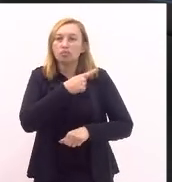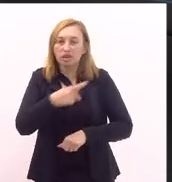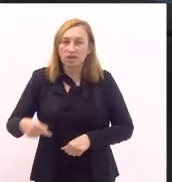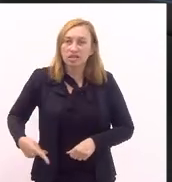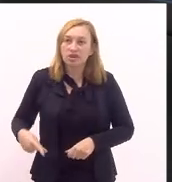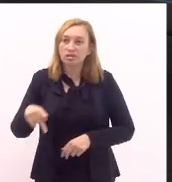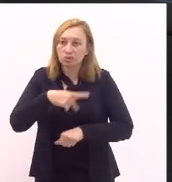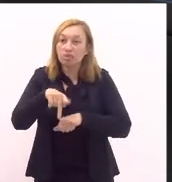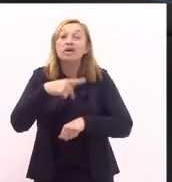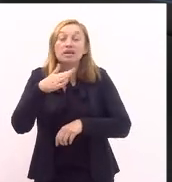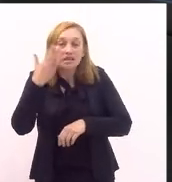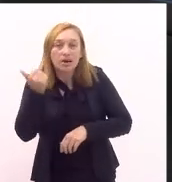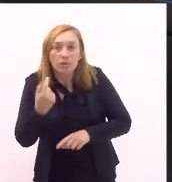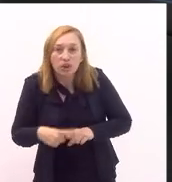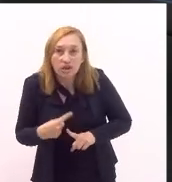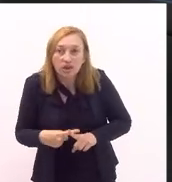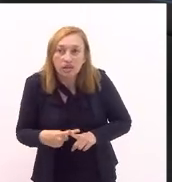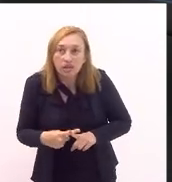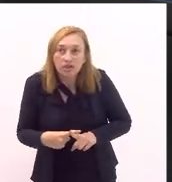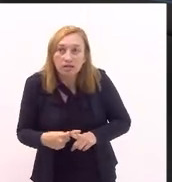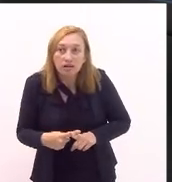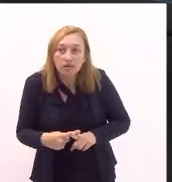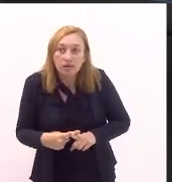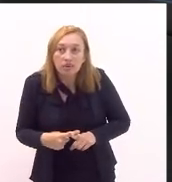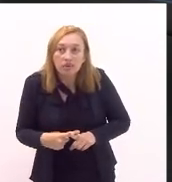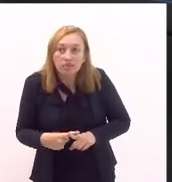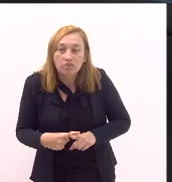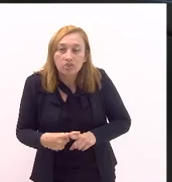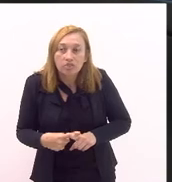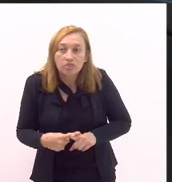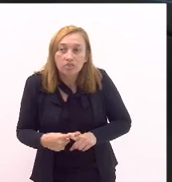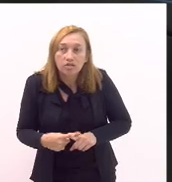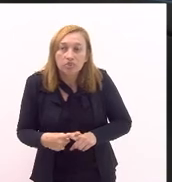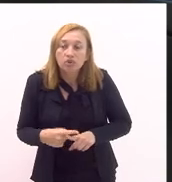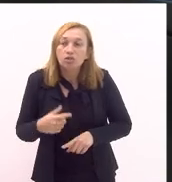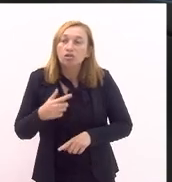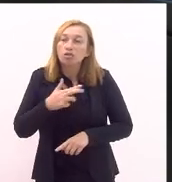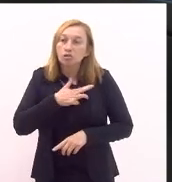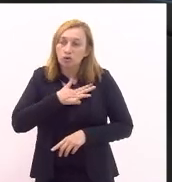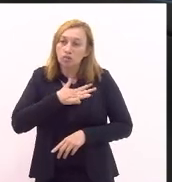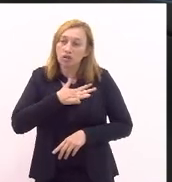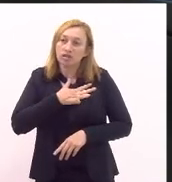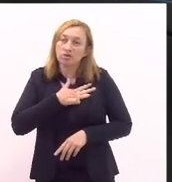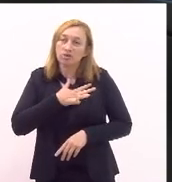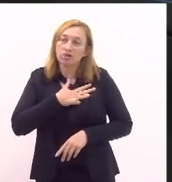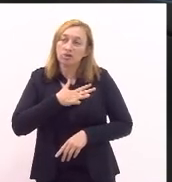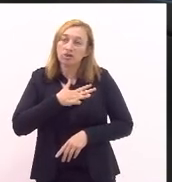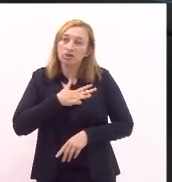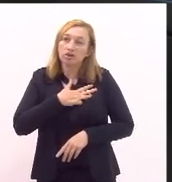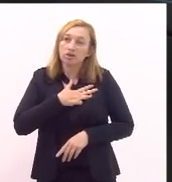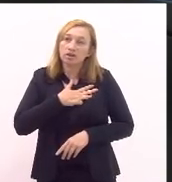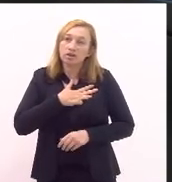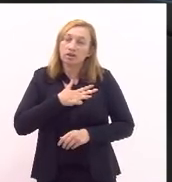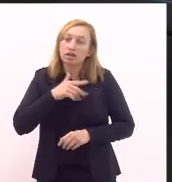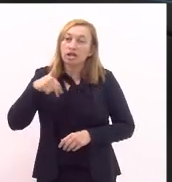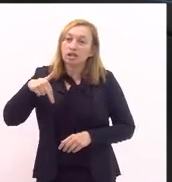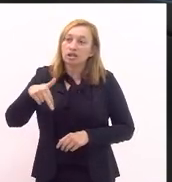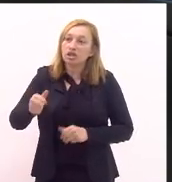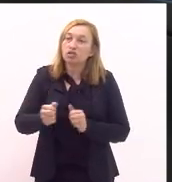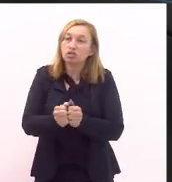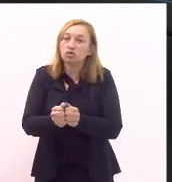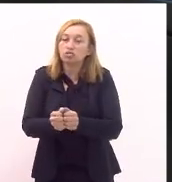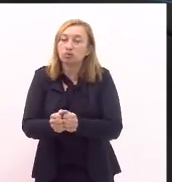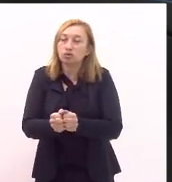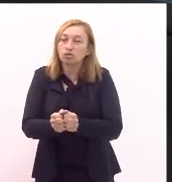país sabe por quê e eu tive com lula eu andei com lula